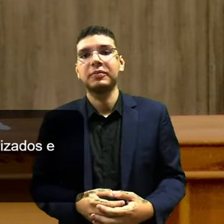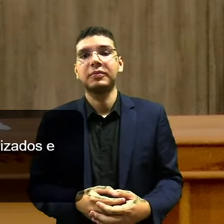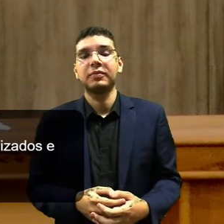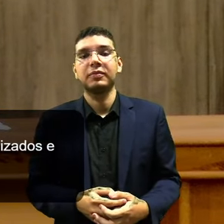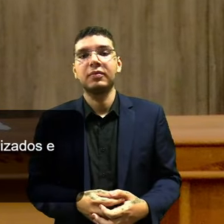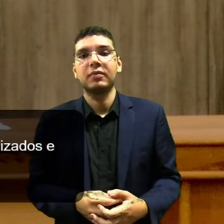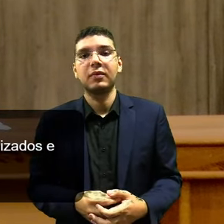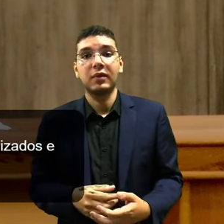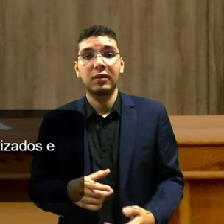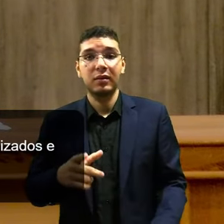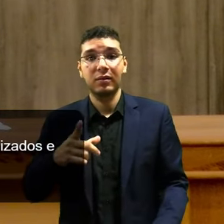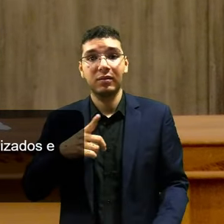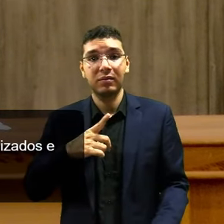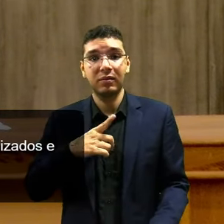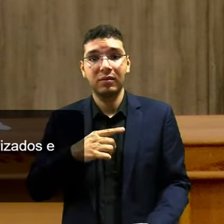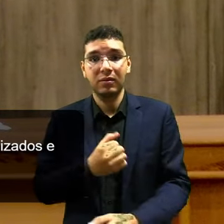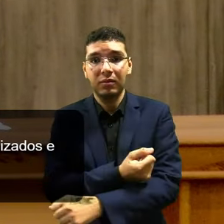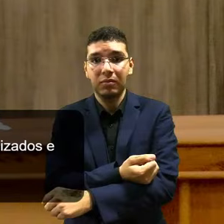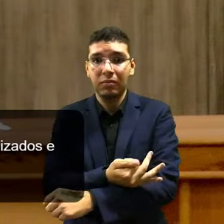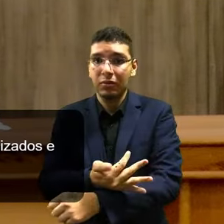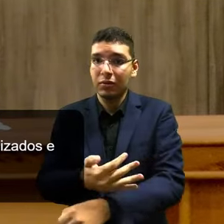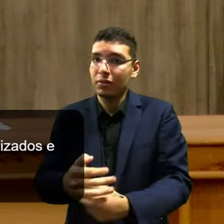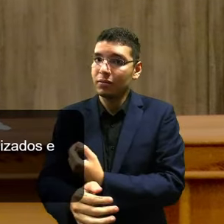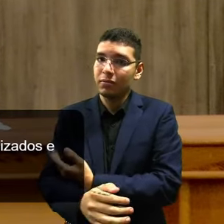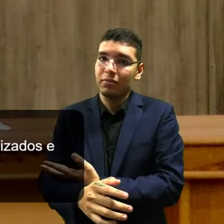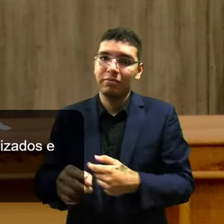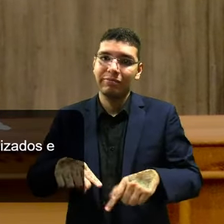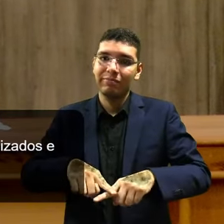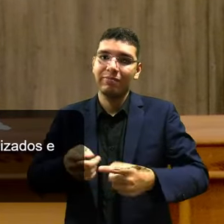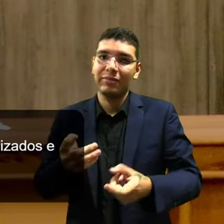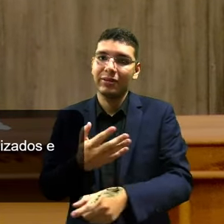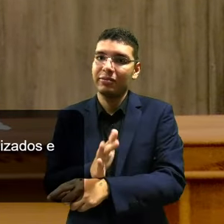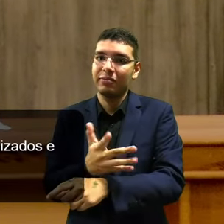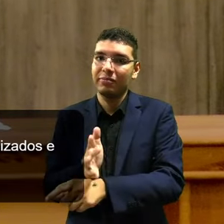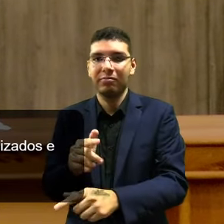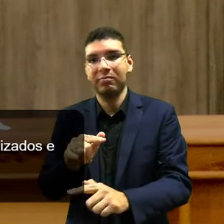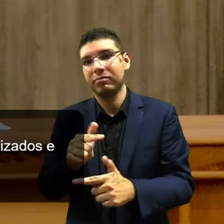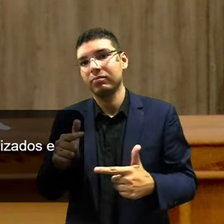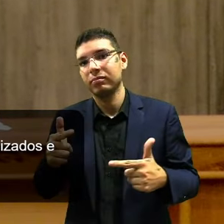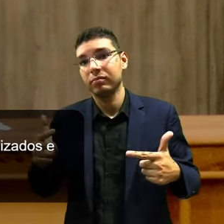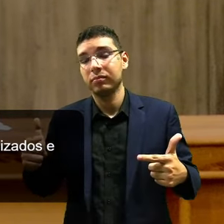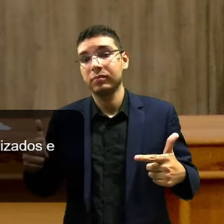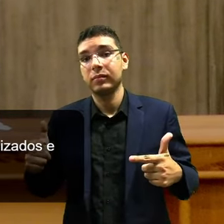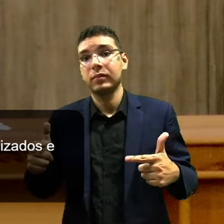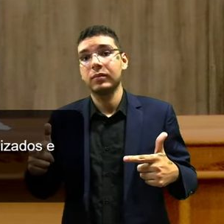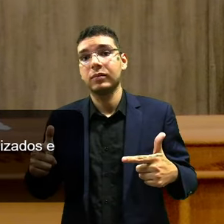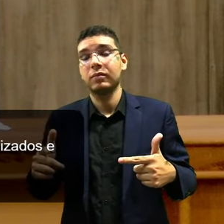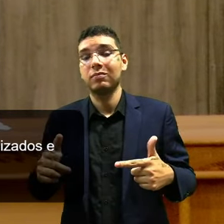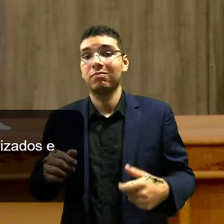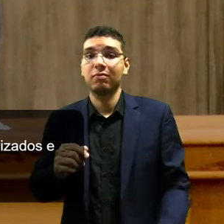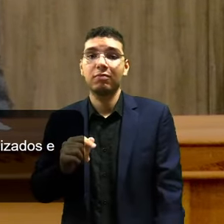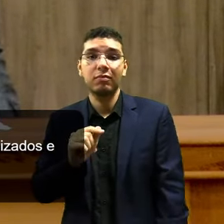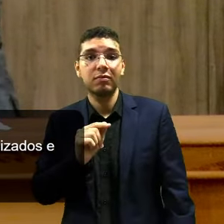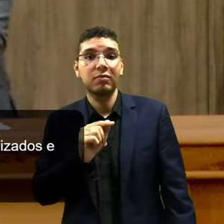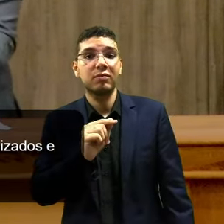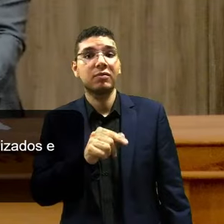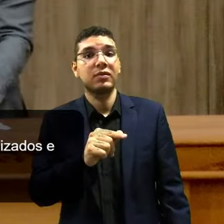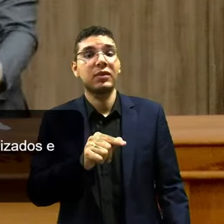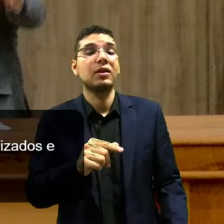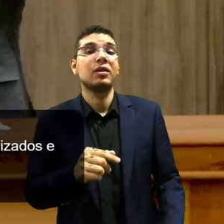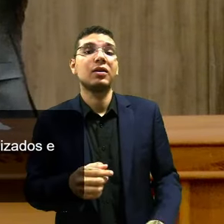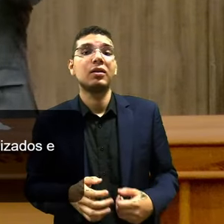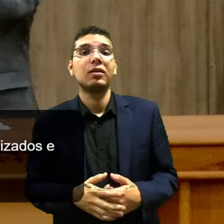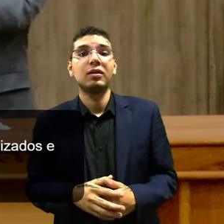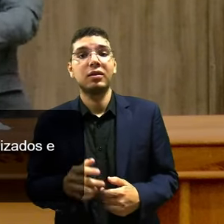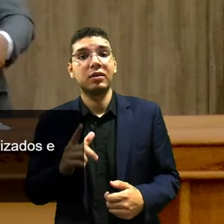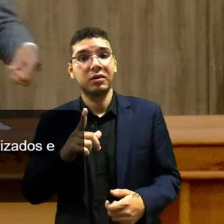tem dever todo crente que é é cheio de emoção ele tem inclinação ele vai para ali ele vai para aculá